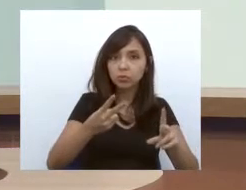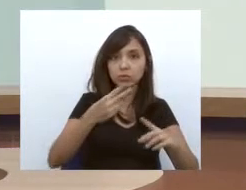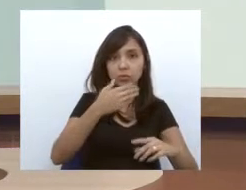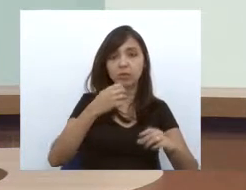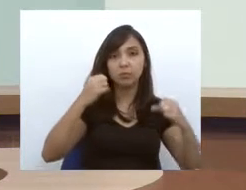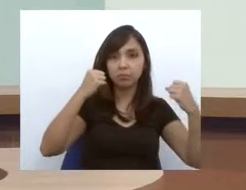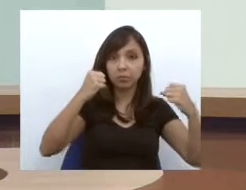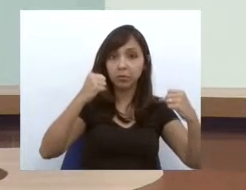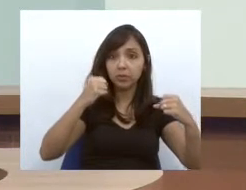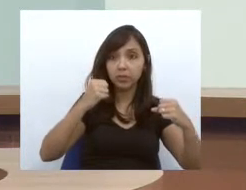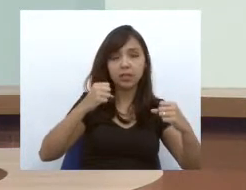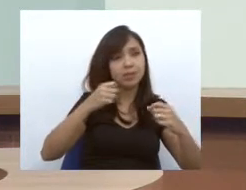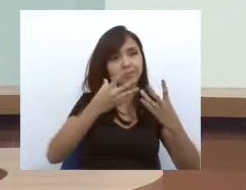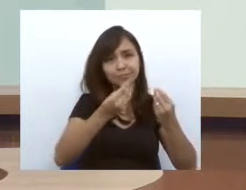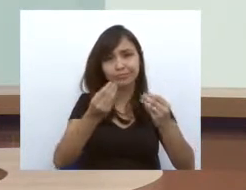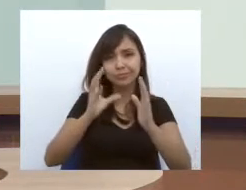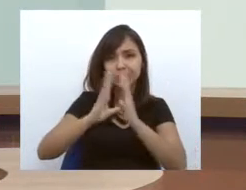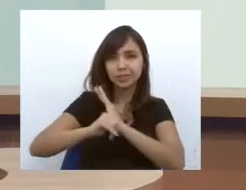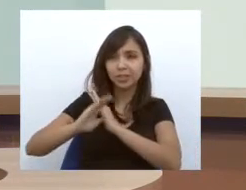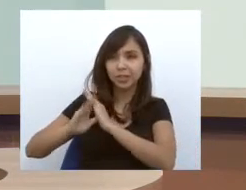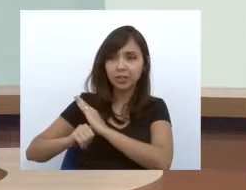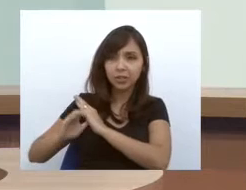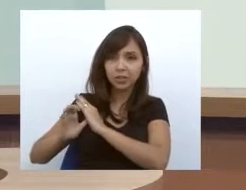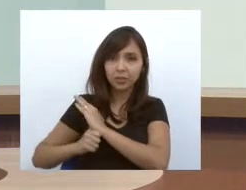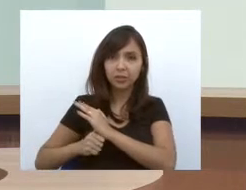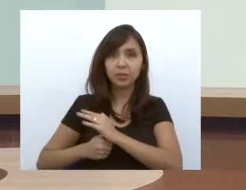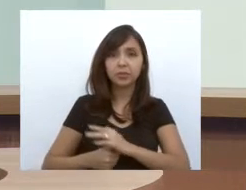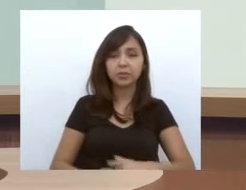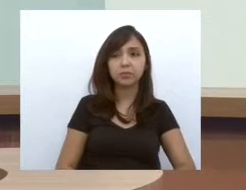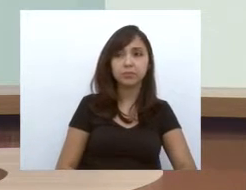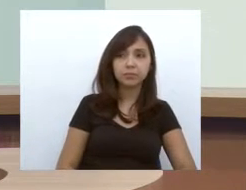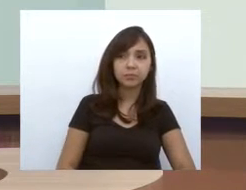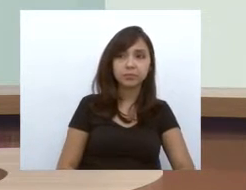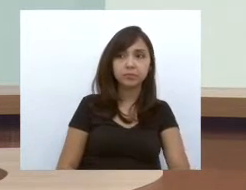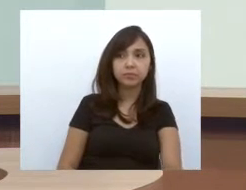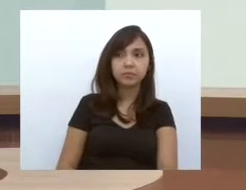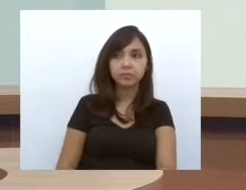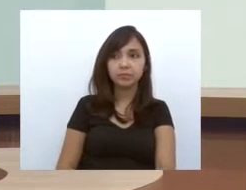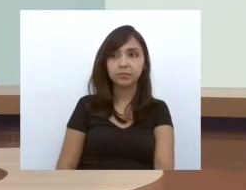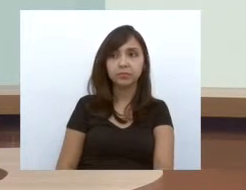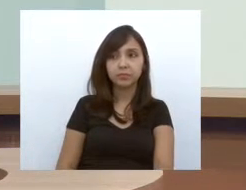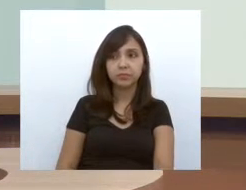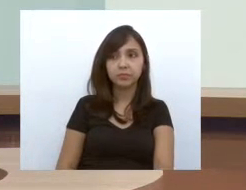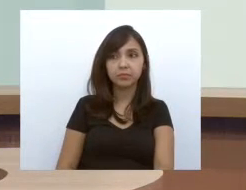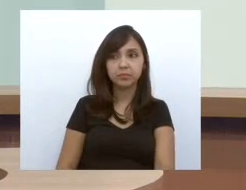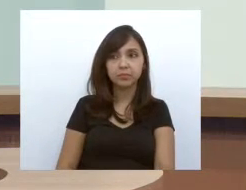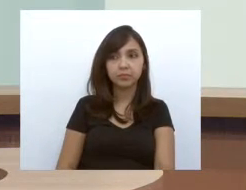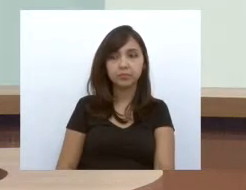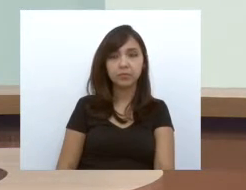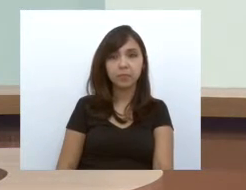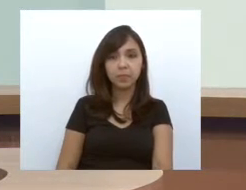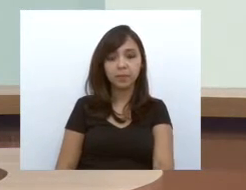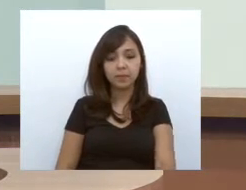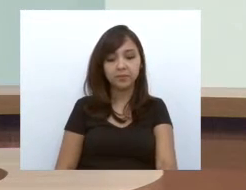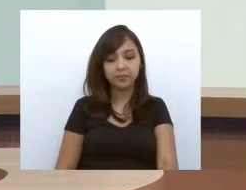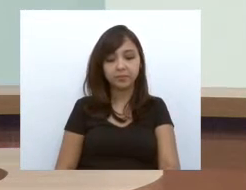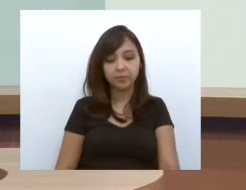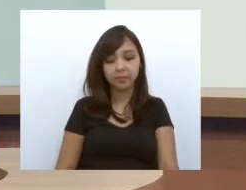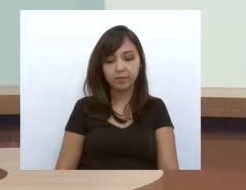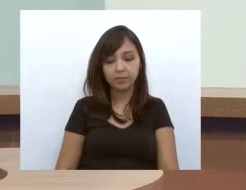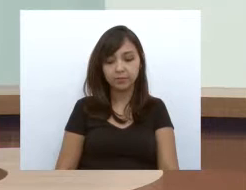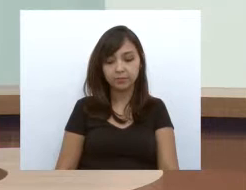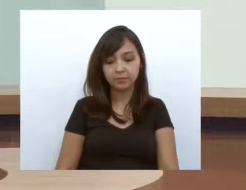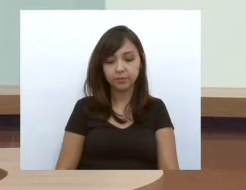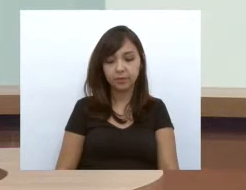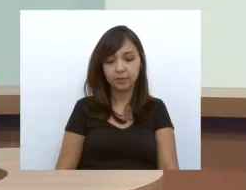federal, há tanta corrupção nesse país, vereador Seminaldo. Há tanta corrupção... Pessoal, por favor, tem